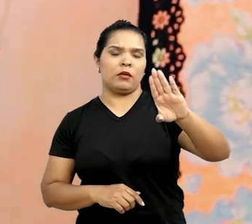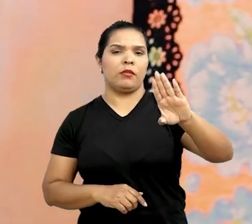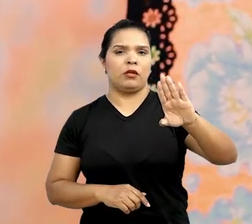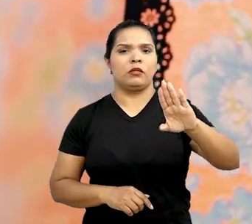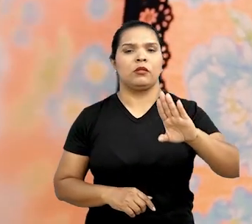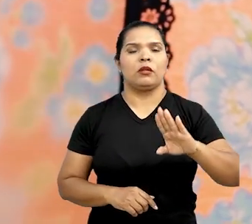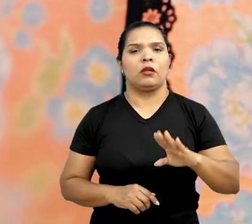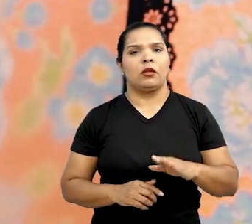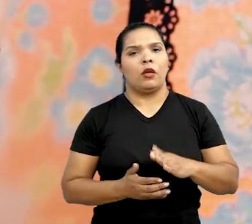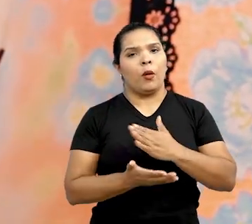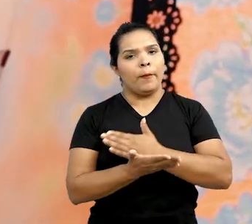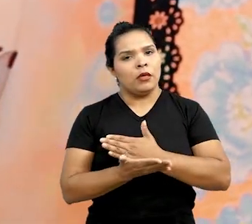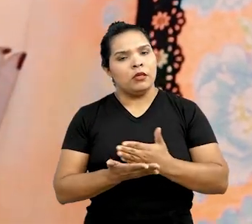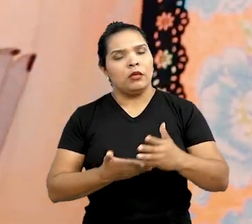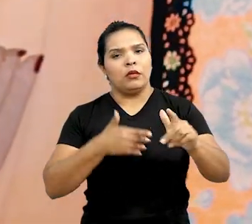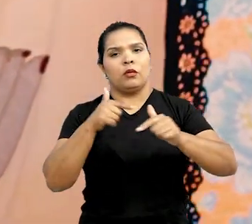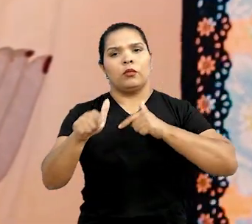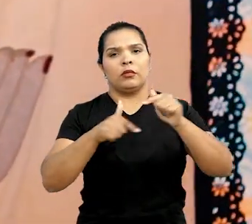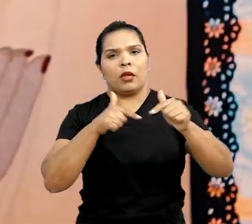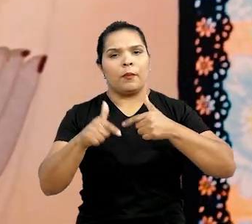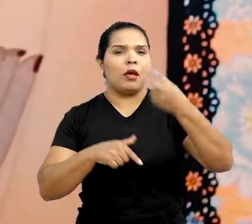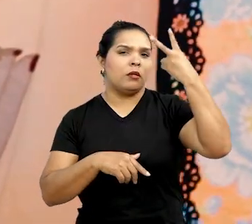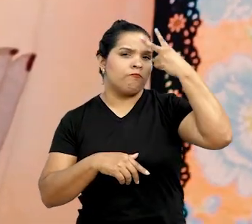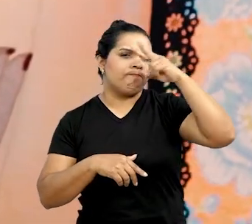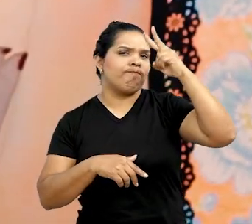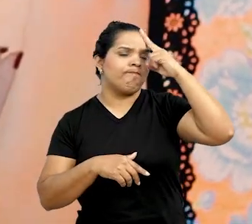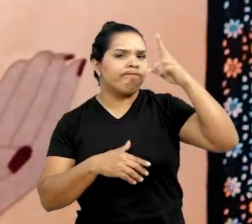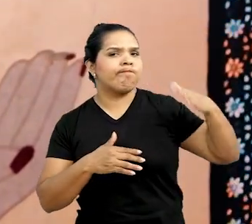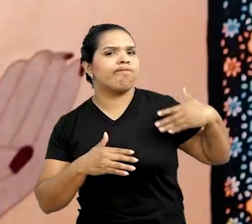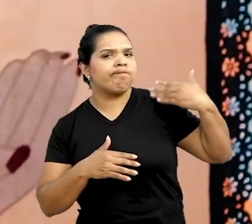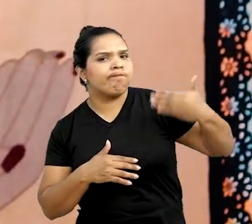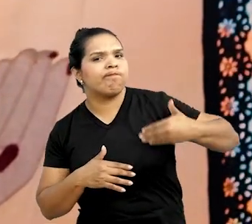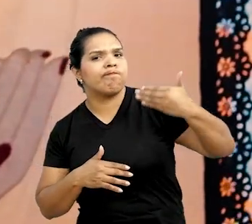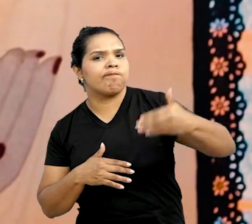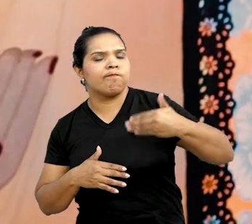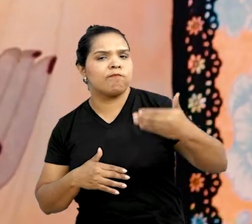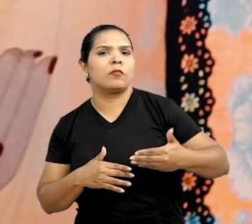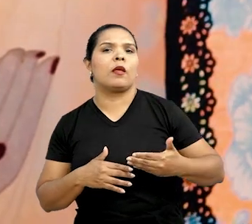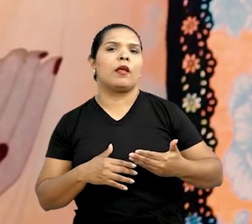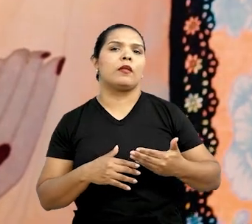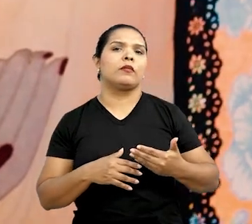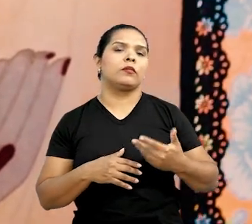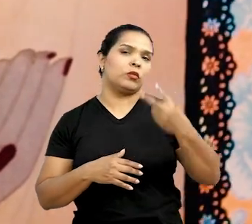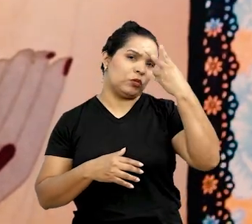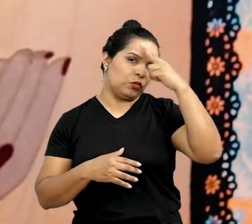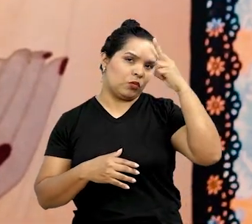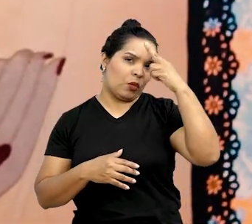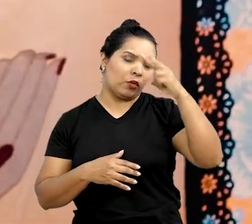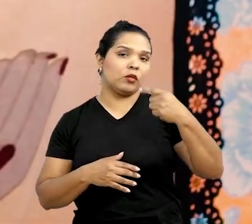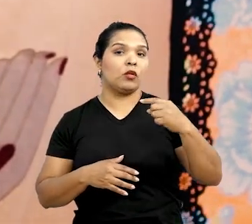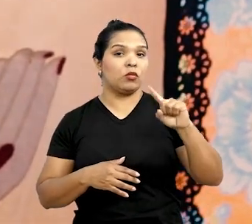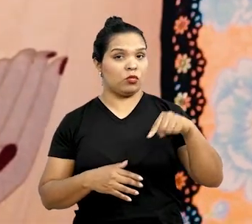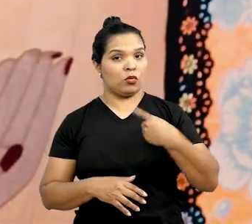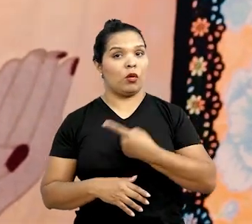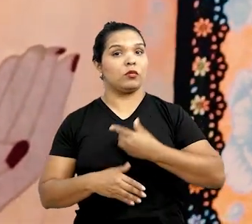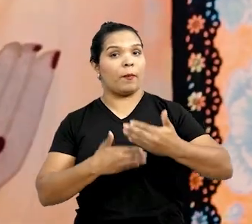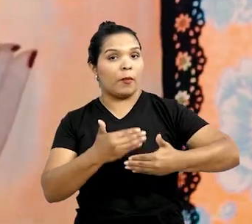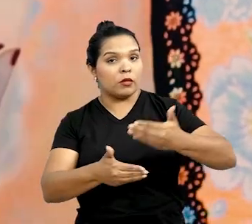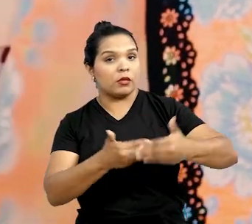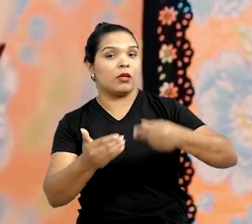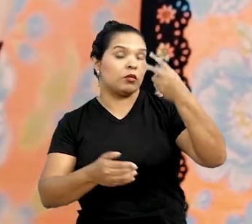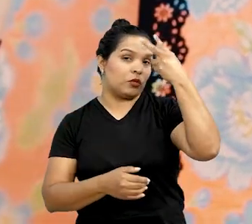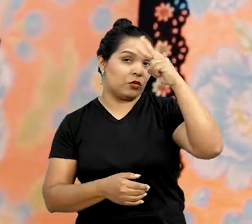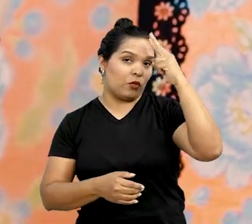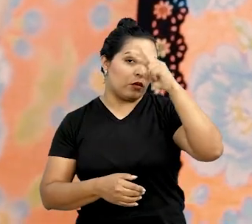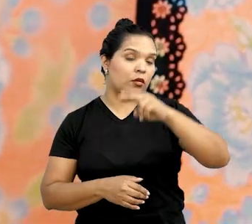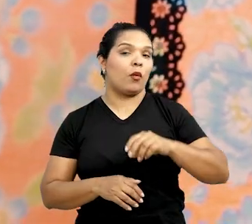né? Desde um trabalho historicizado, nós temos processos históricos e nós somos frutos de processos